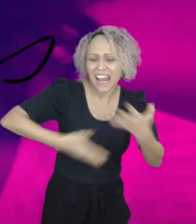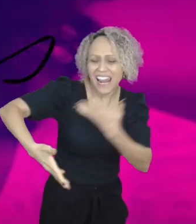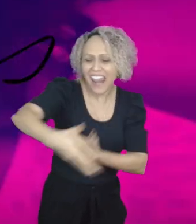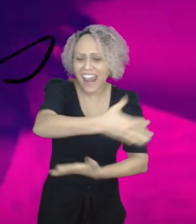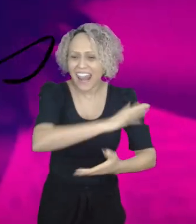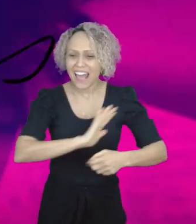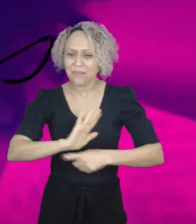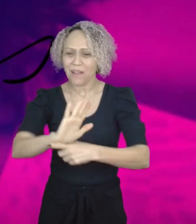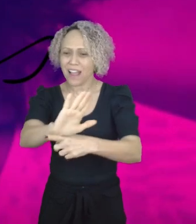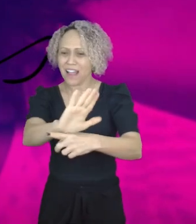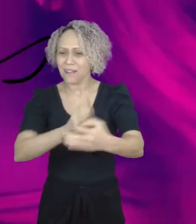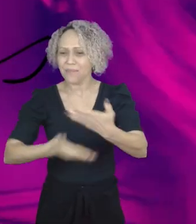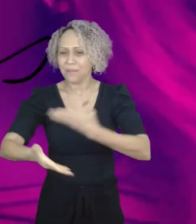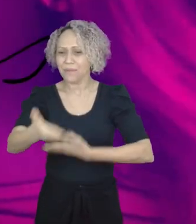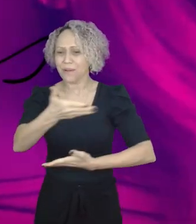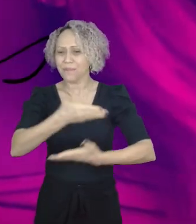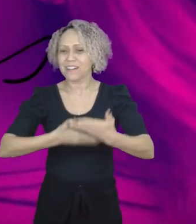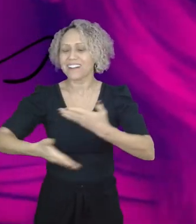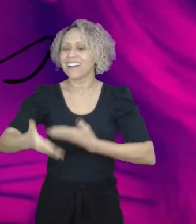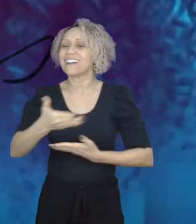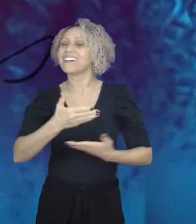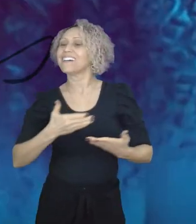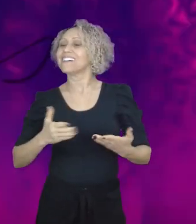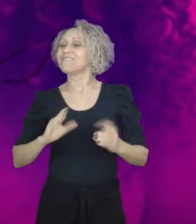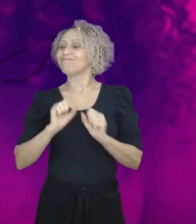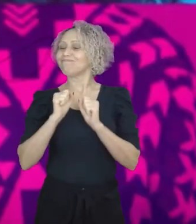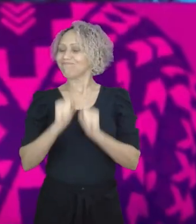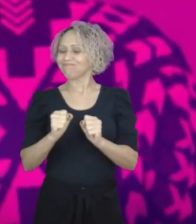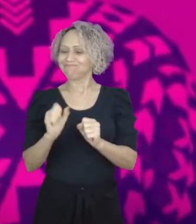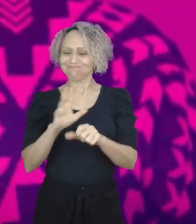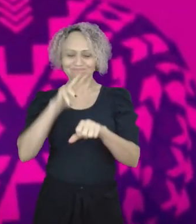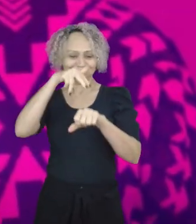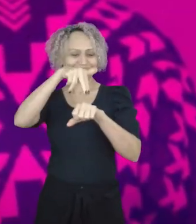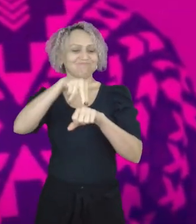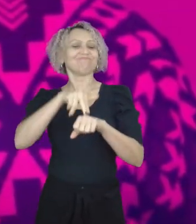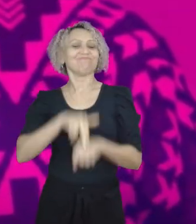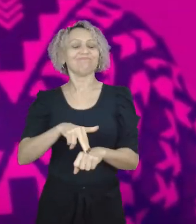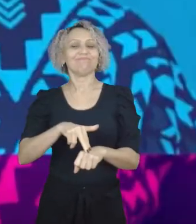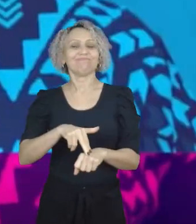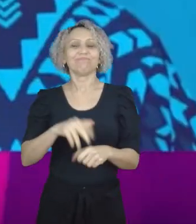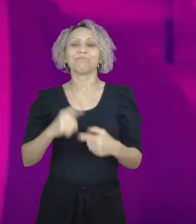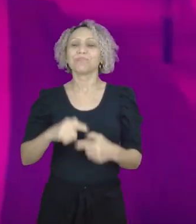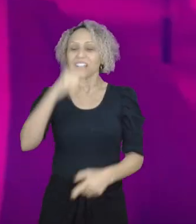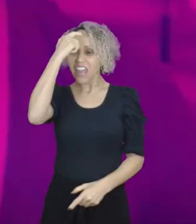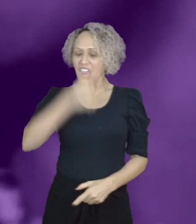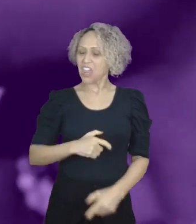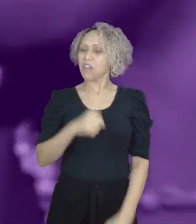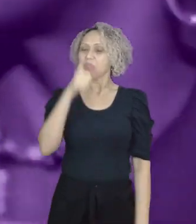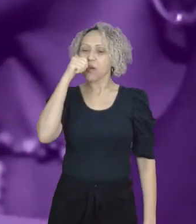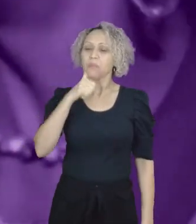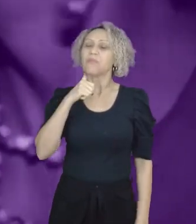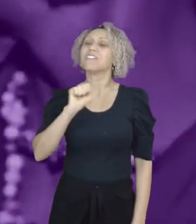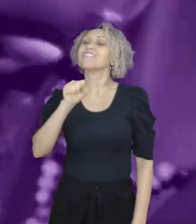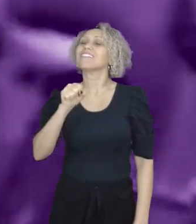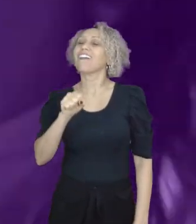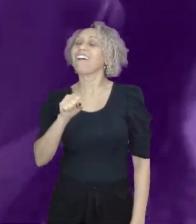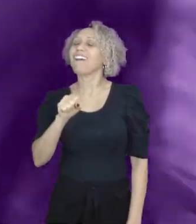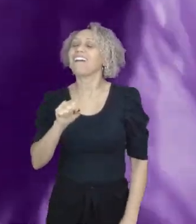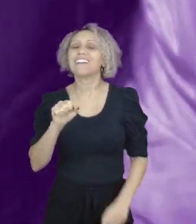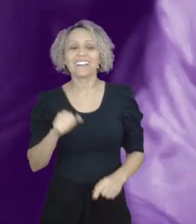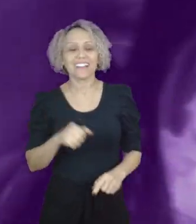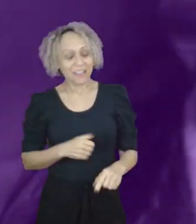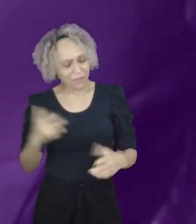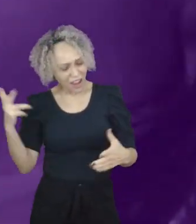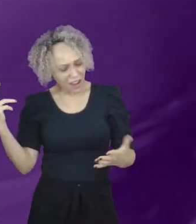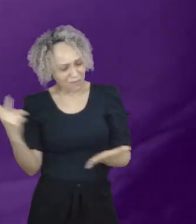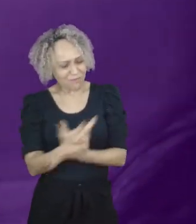poder. Porque eu sou mulher pra